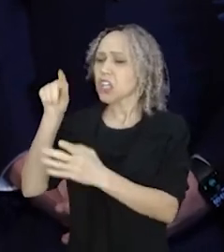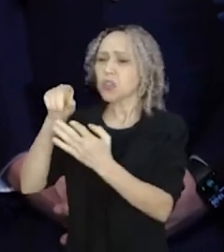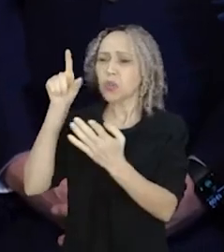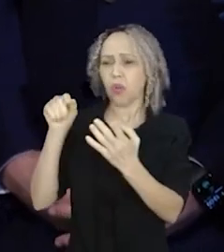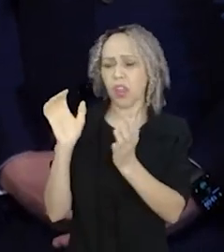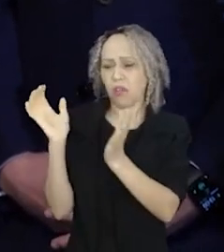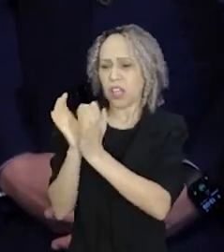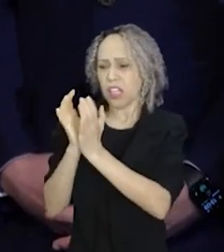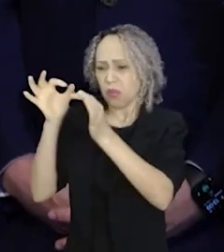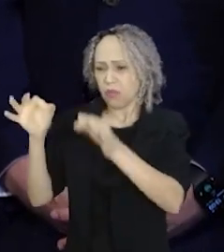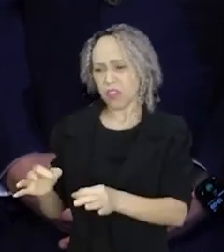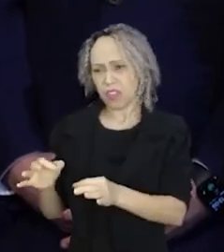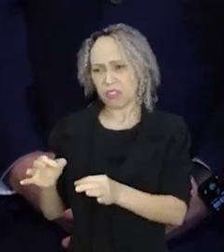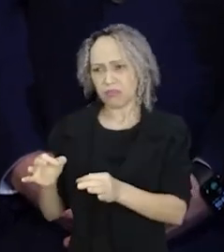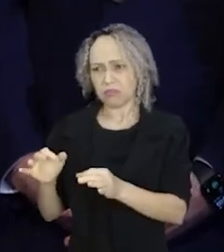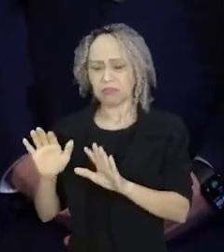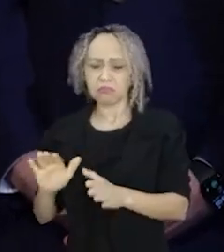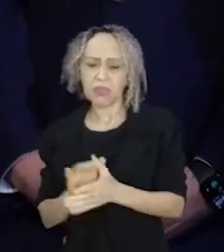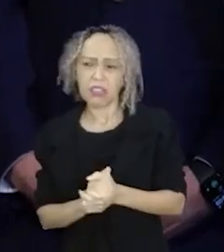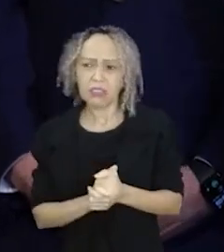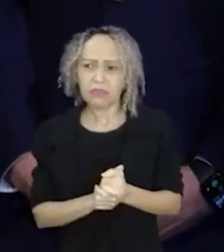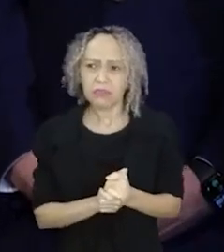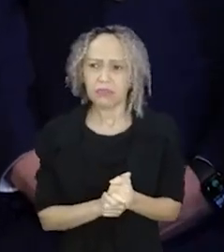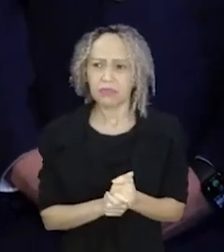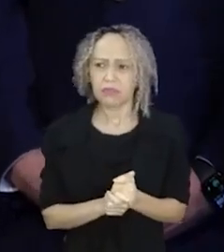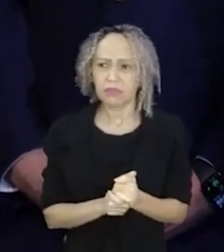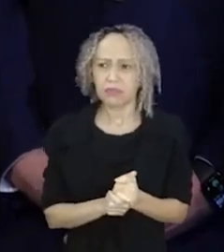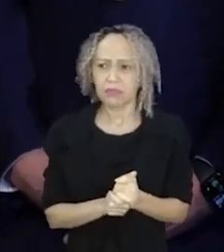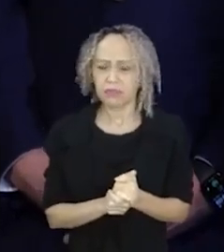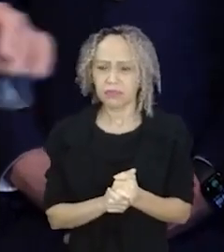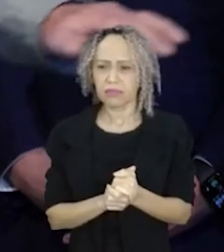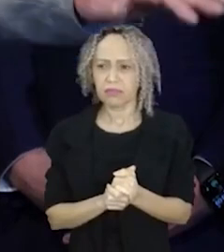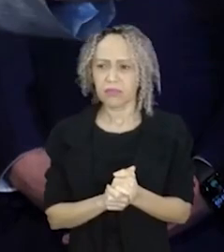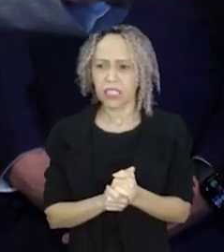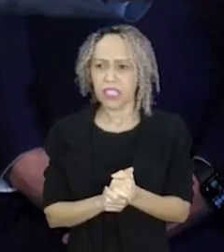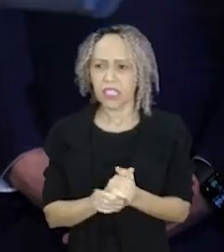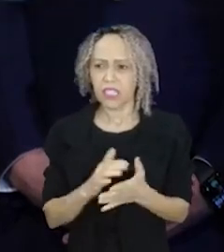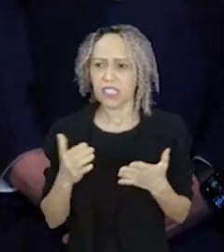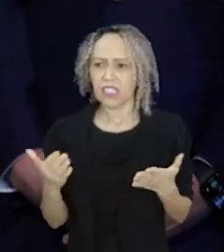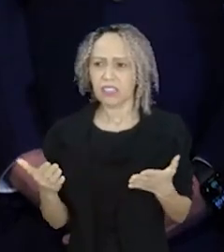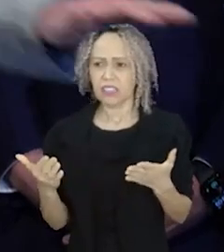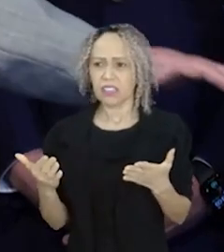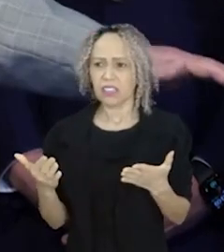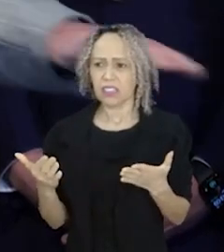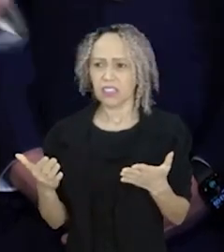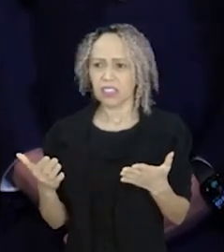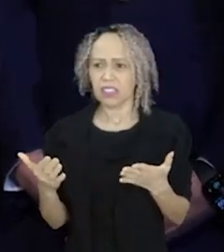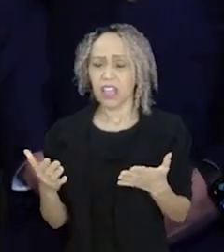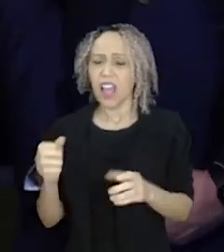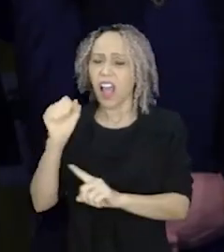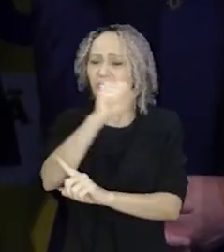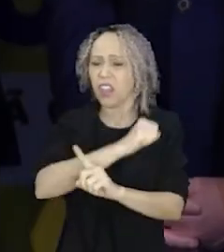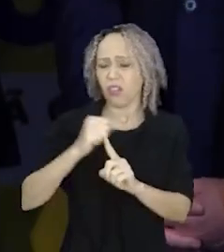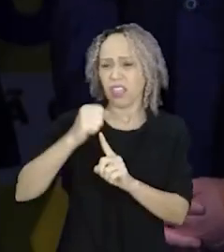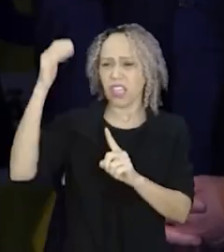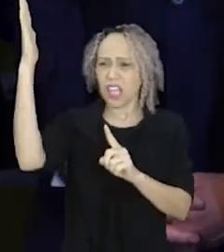tinha 37 anos e estava sem jogar no América do México. Então, sabe, a sociedade brasileira,